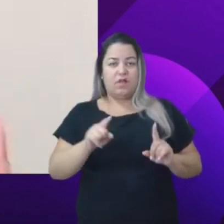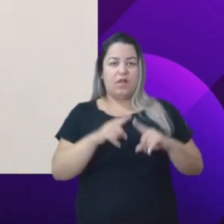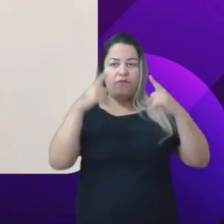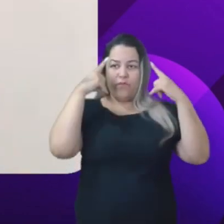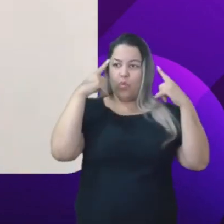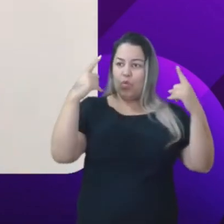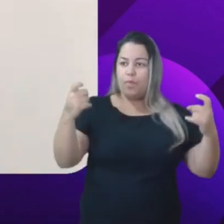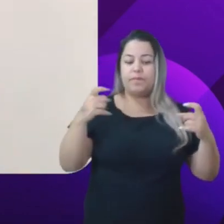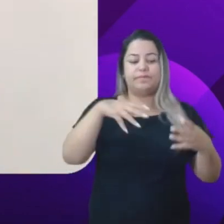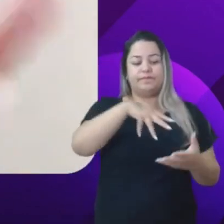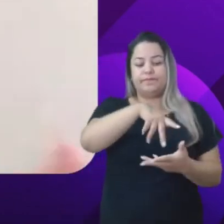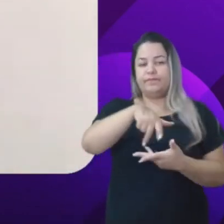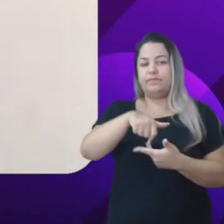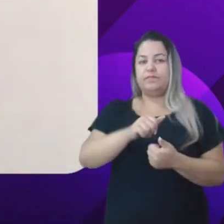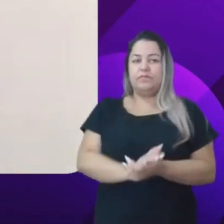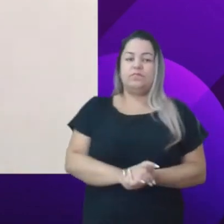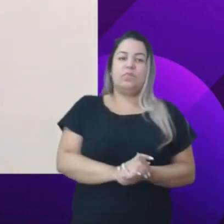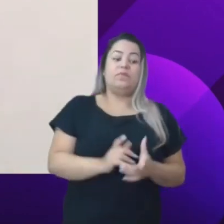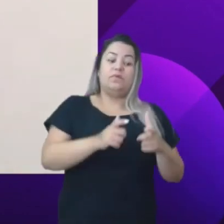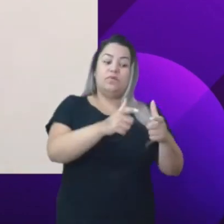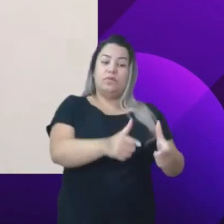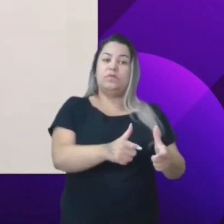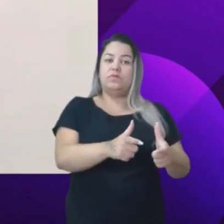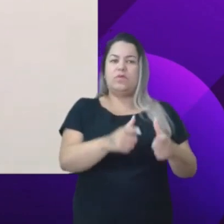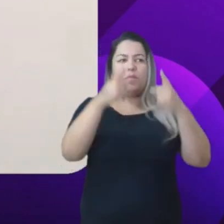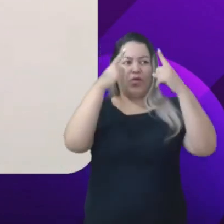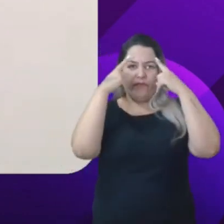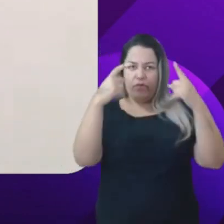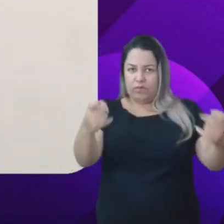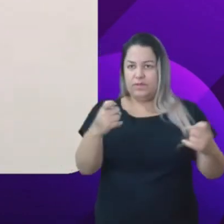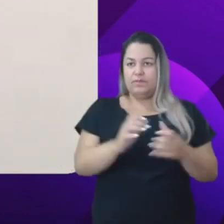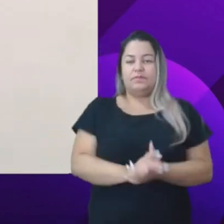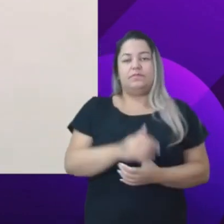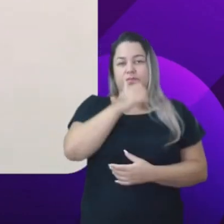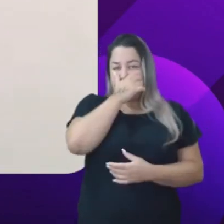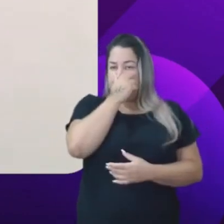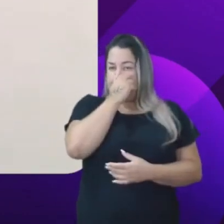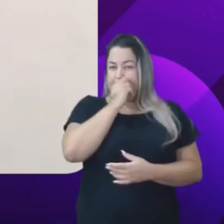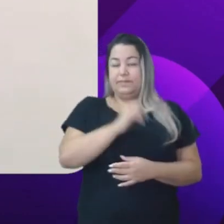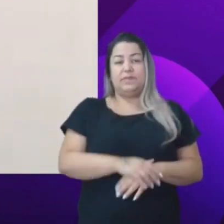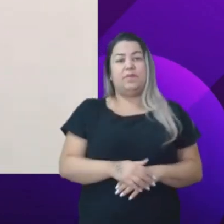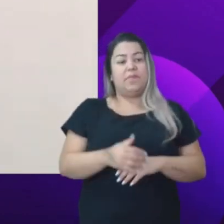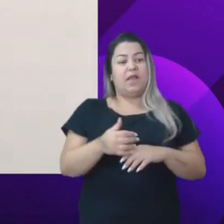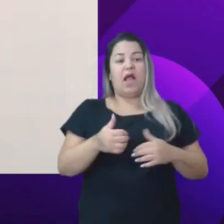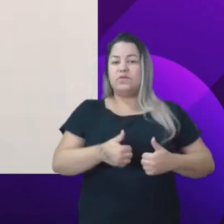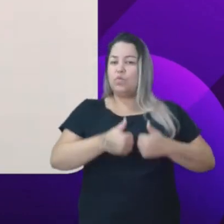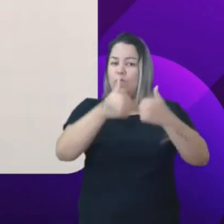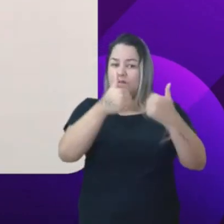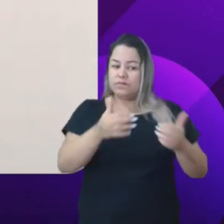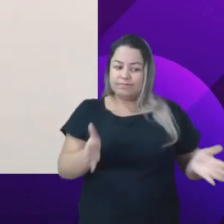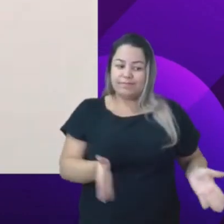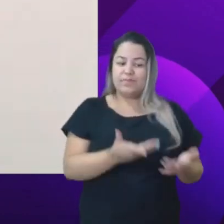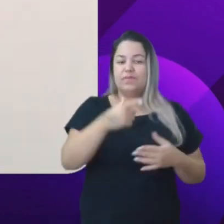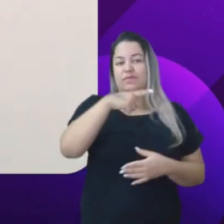esse mundo, né, que aquele espaço ali é um espaço totalmente violento e não traz as qualidades, né, as potências